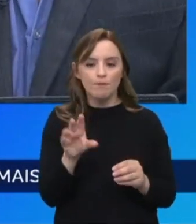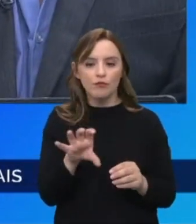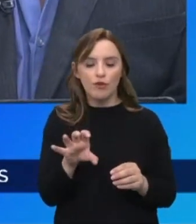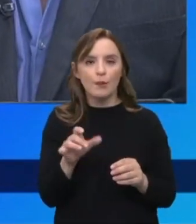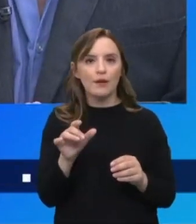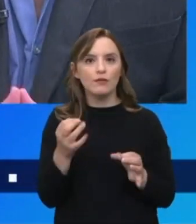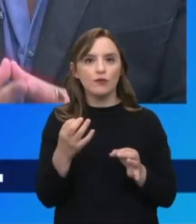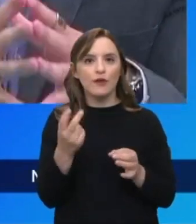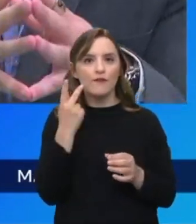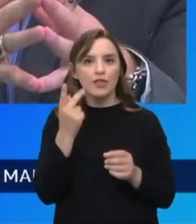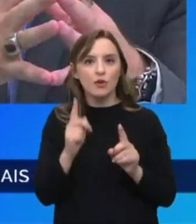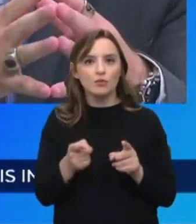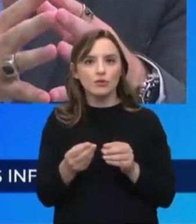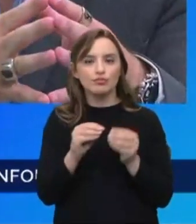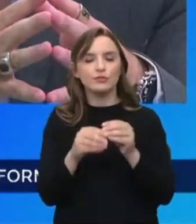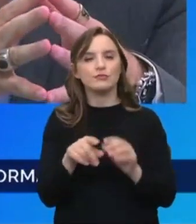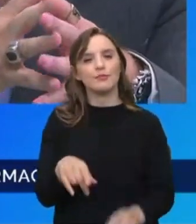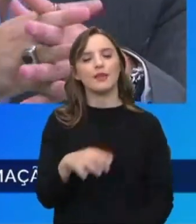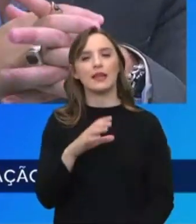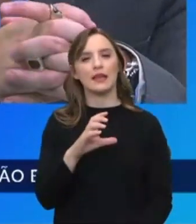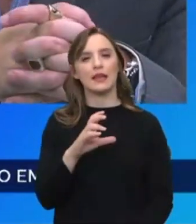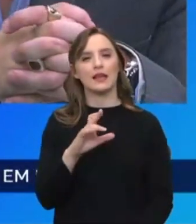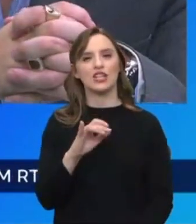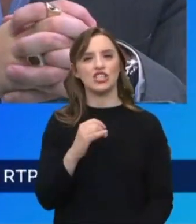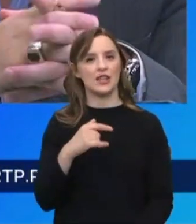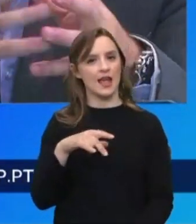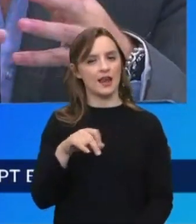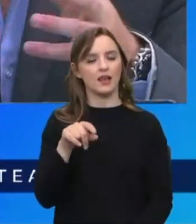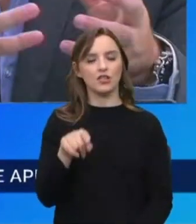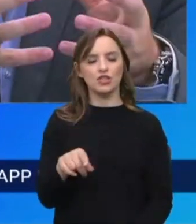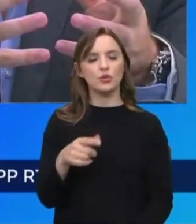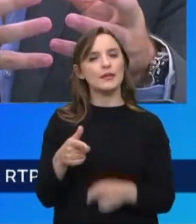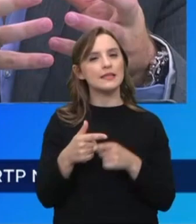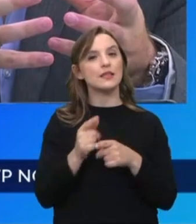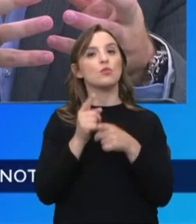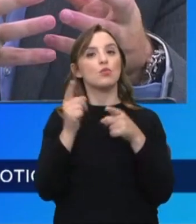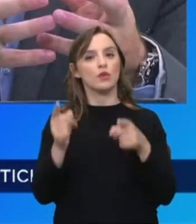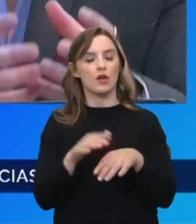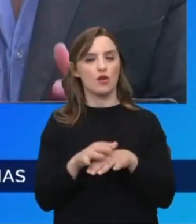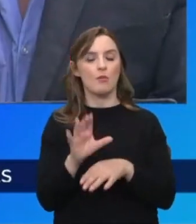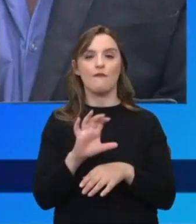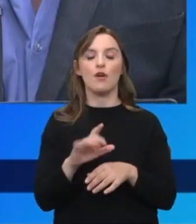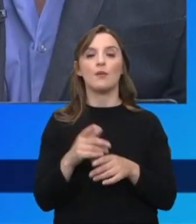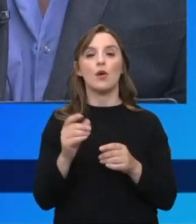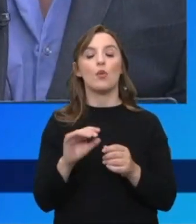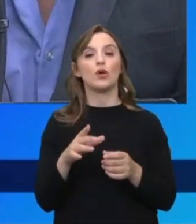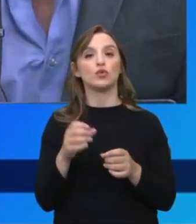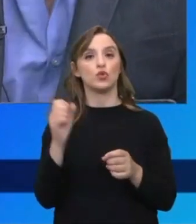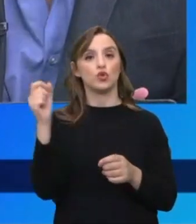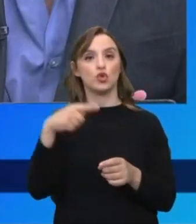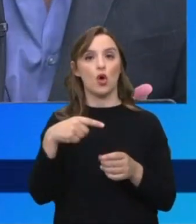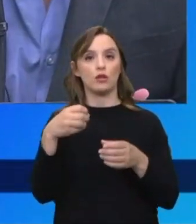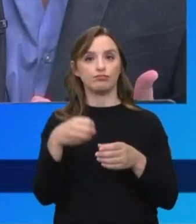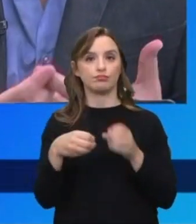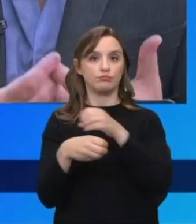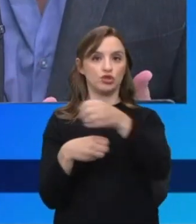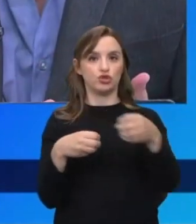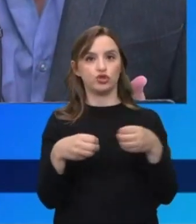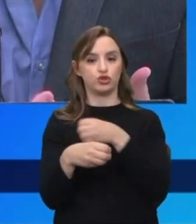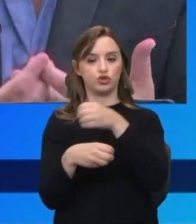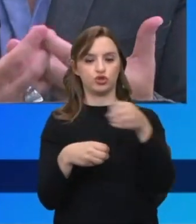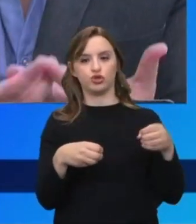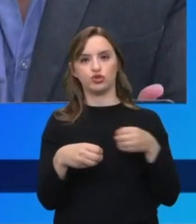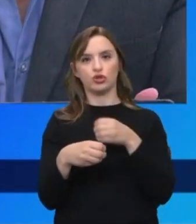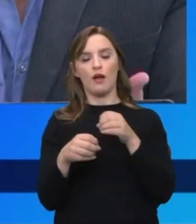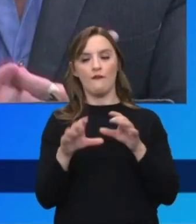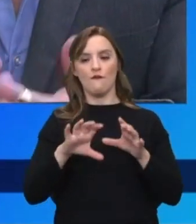muito interessante, Cristiana. Porquê? Porque nós sabemos que, no início da formação do Sistema Solar, era muitíssimo vulgar,